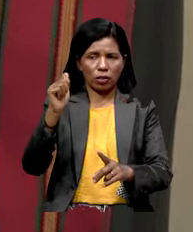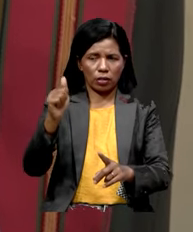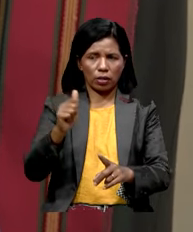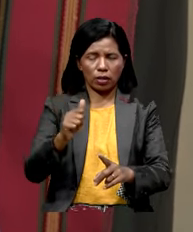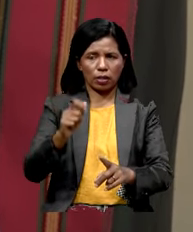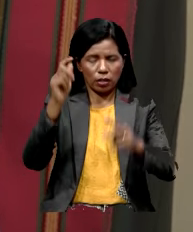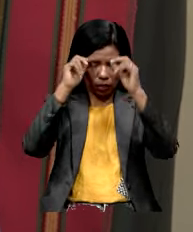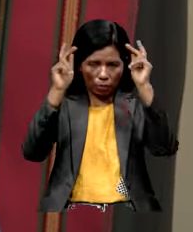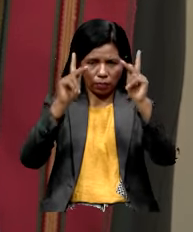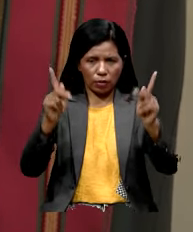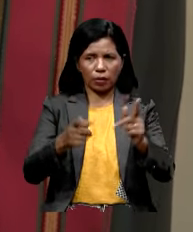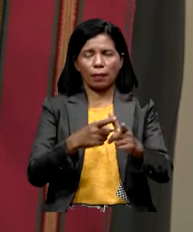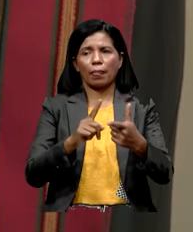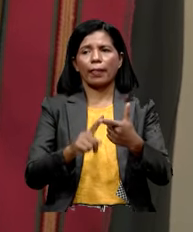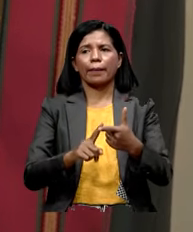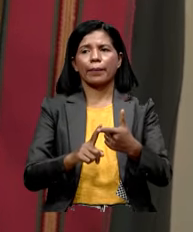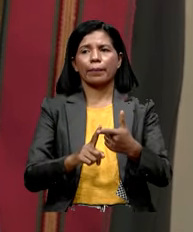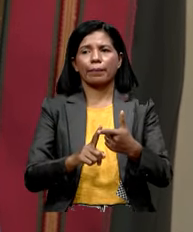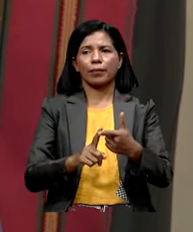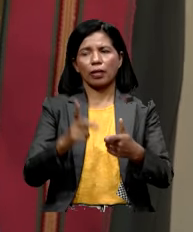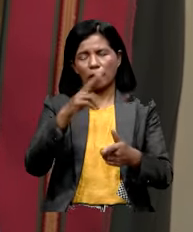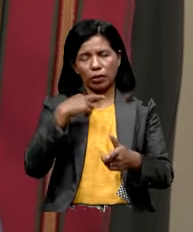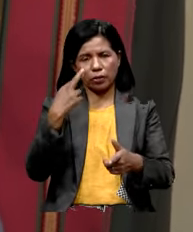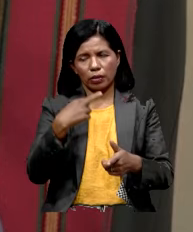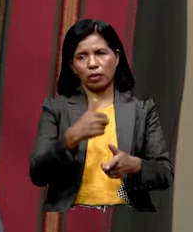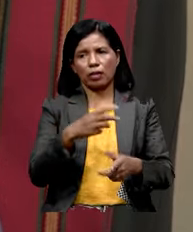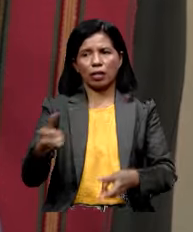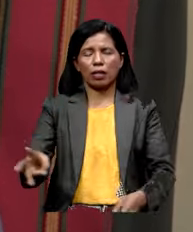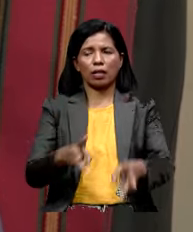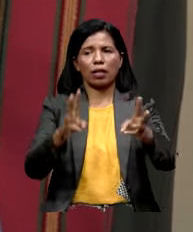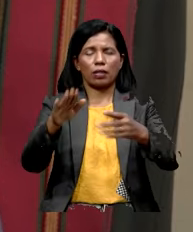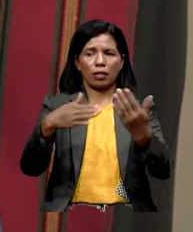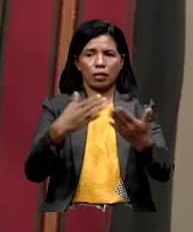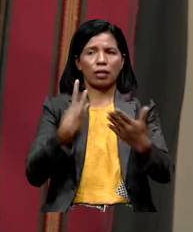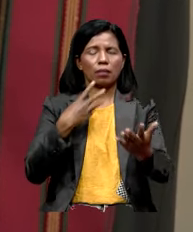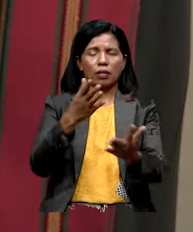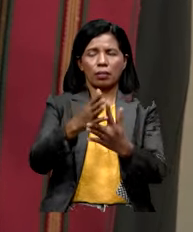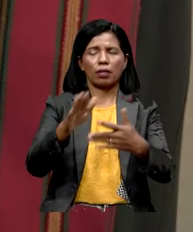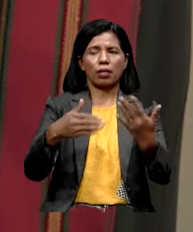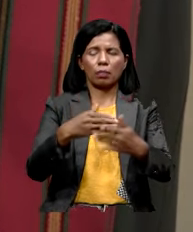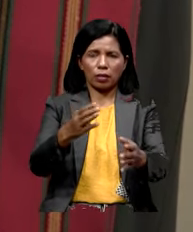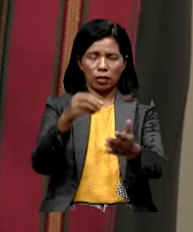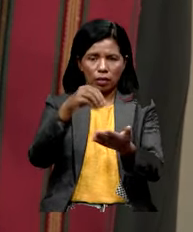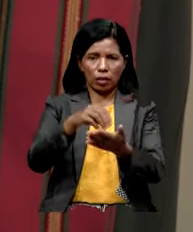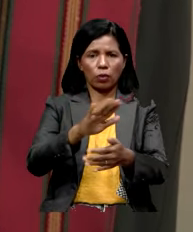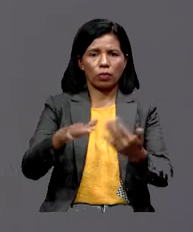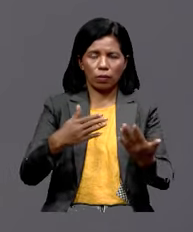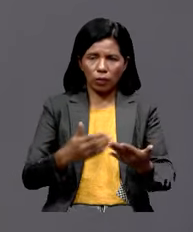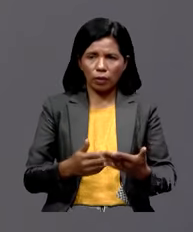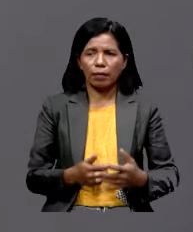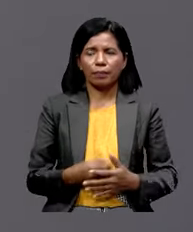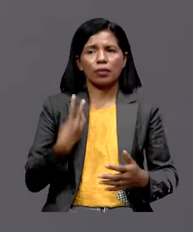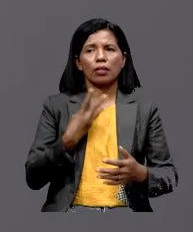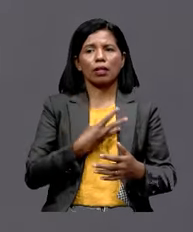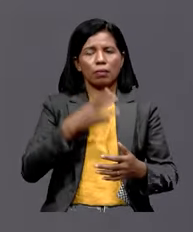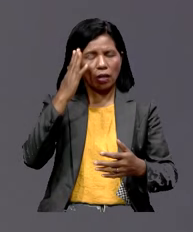Timor Plaza nomos restaurante ni mema ka Ihadala ni nisirne amita ma auto ami cobre ami no inkata